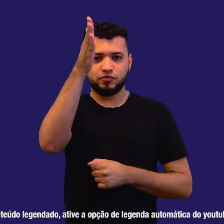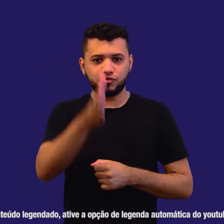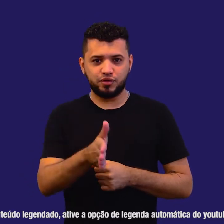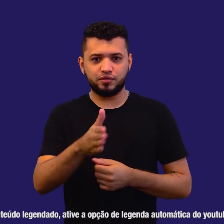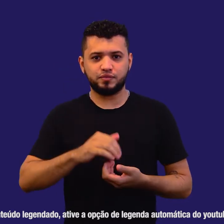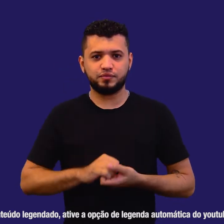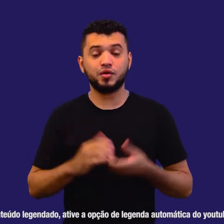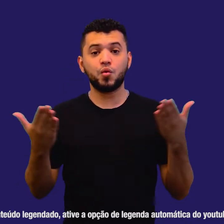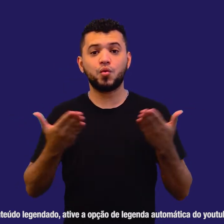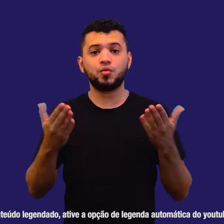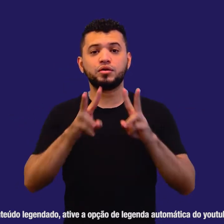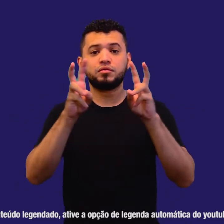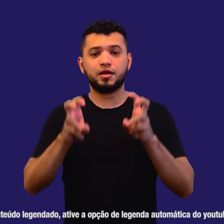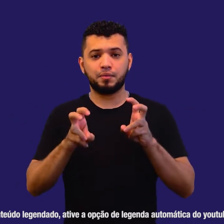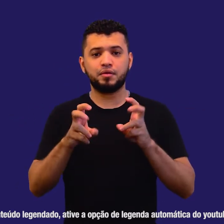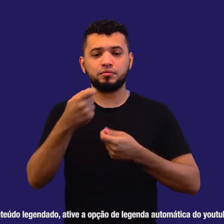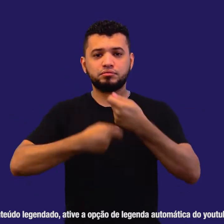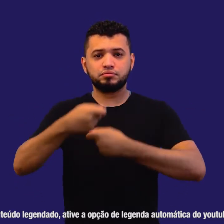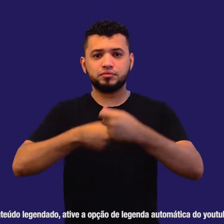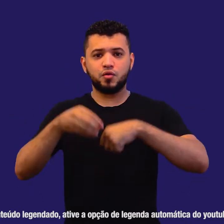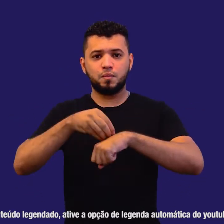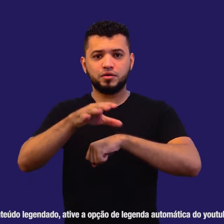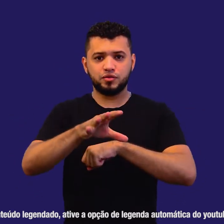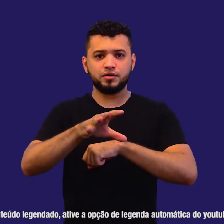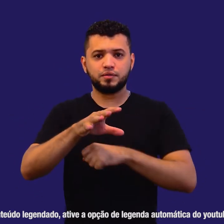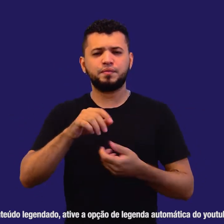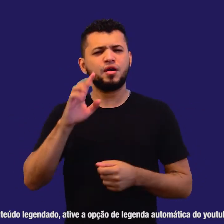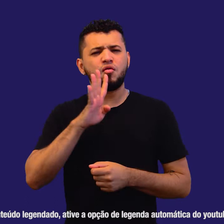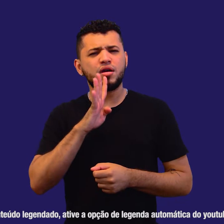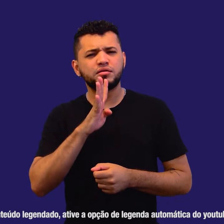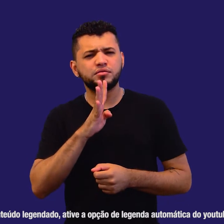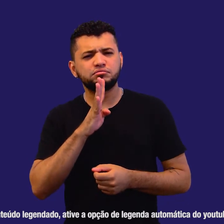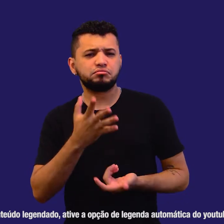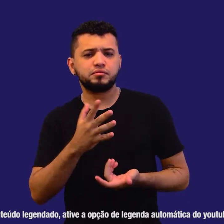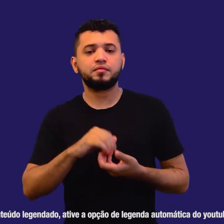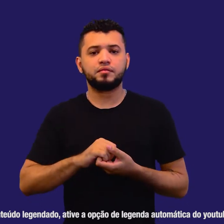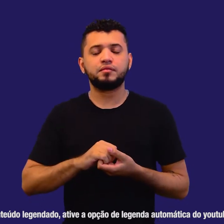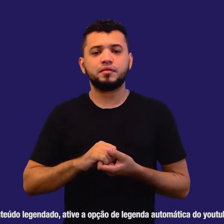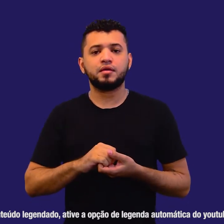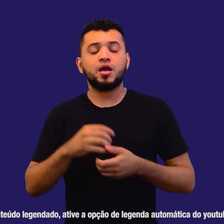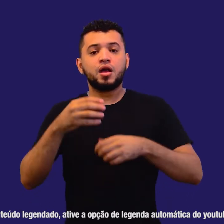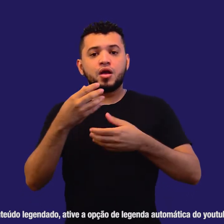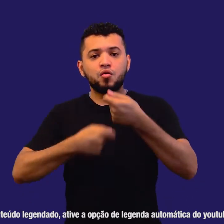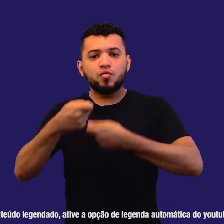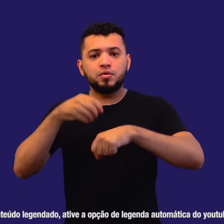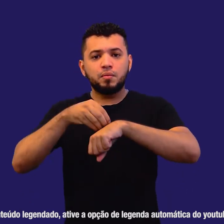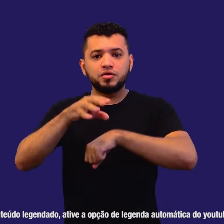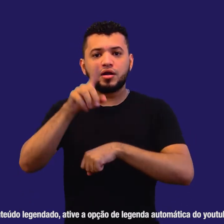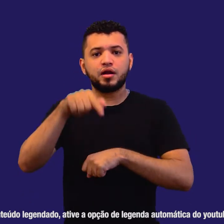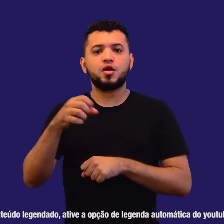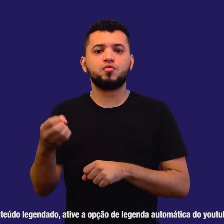direta. Hoje o assunto é economia compartilhada. Já ouviu falar? Basicamente, economia compartilhada